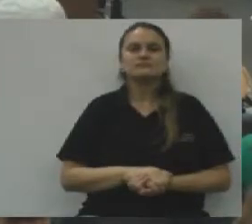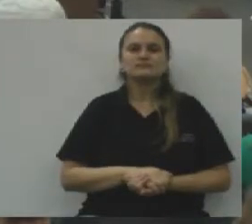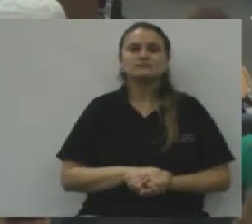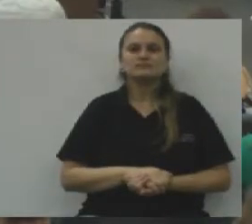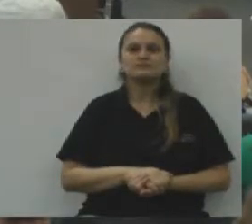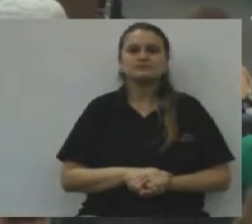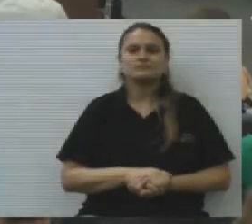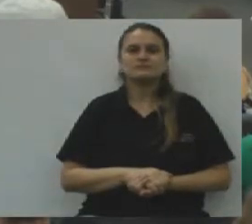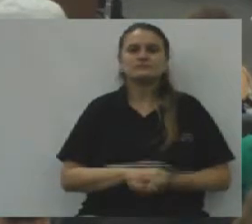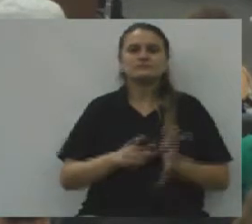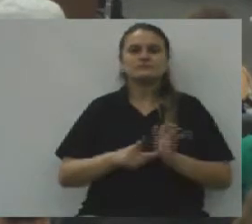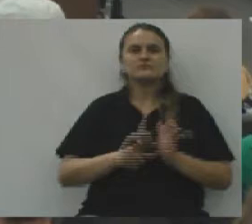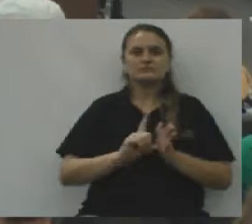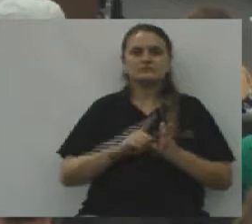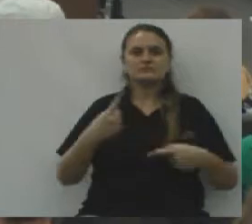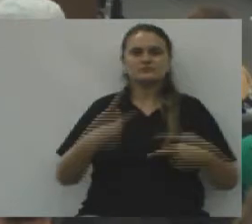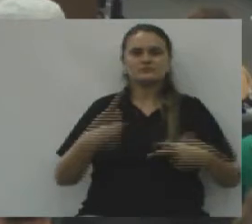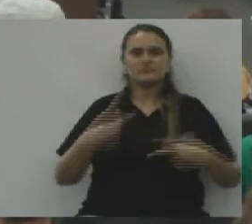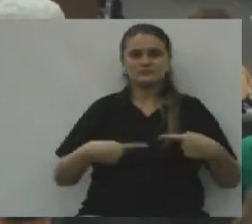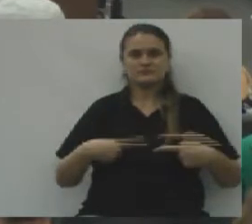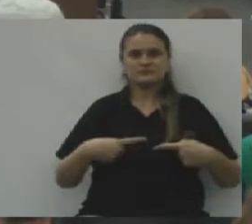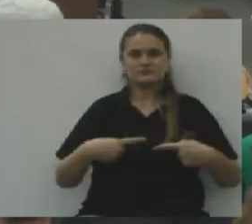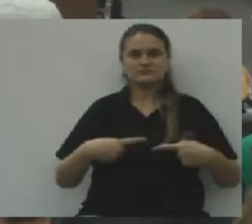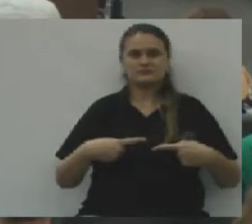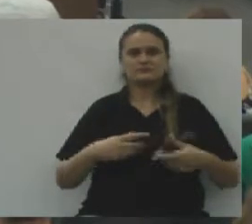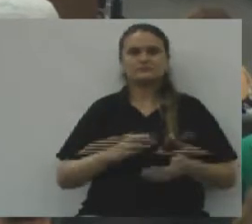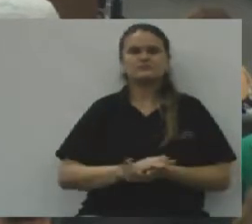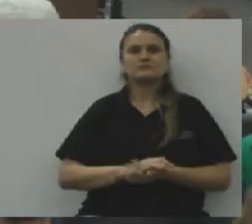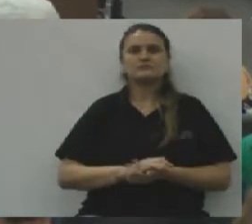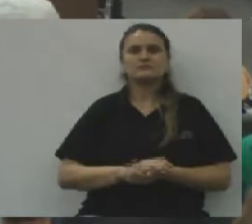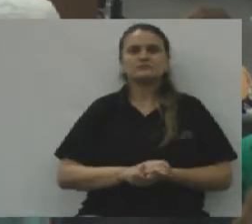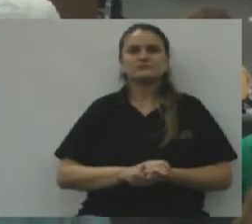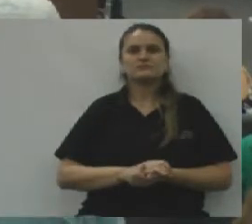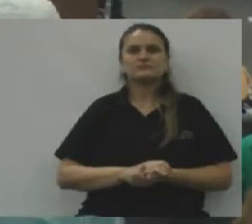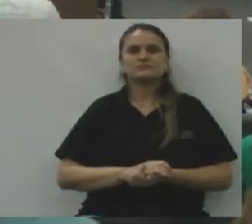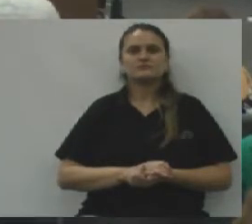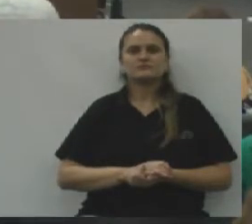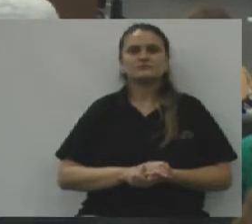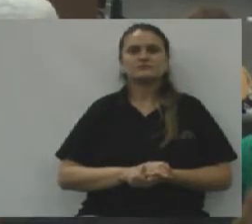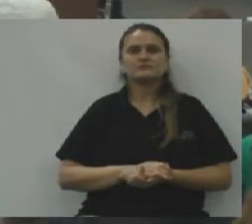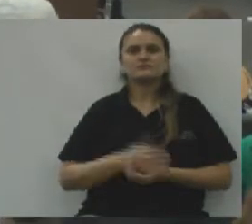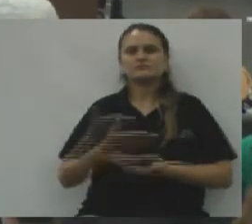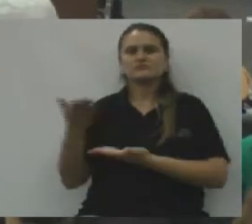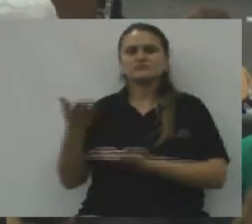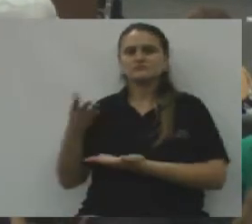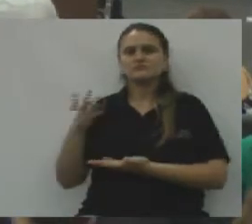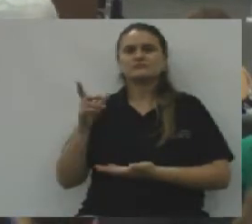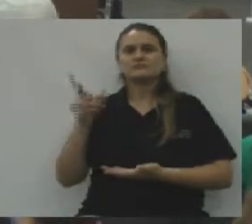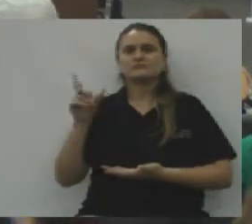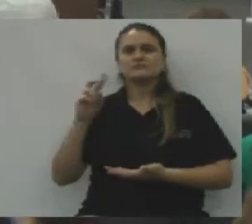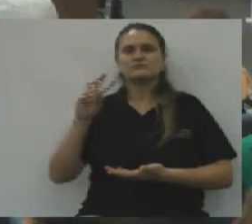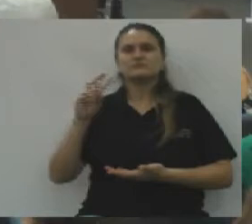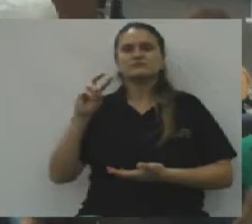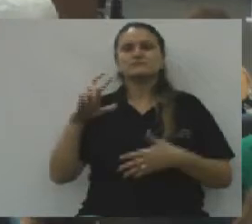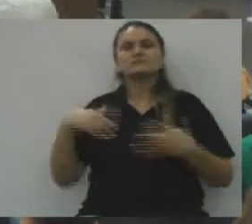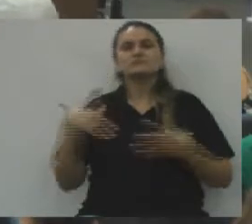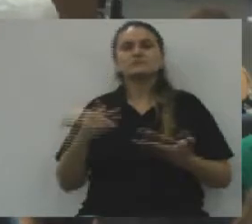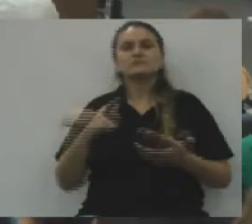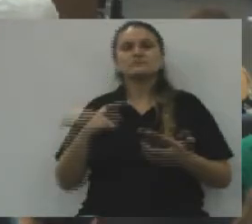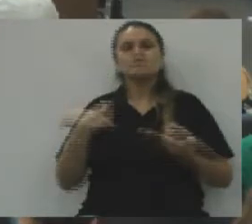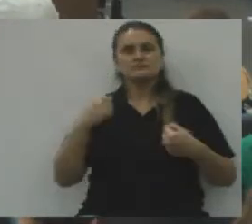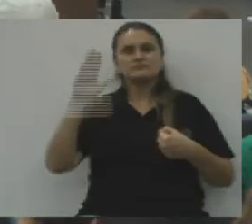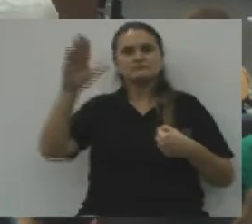Antes de colocar em discussão, vamos quebrar o protocolo. E nas palavras do professor Jair, que falou assim, que quando nós temos que chamar a